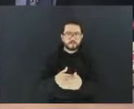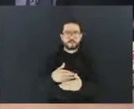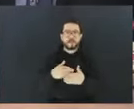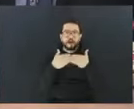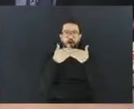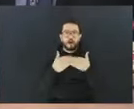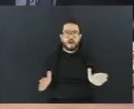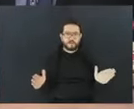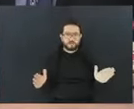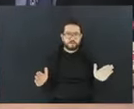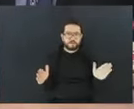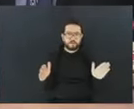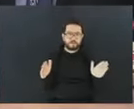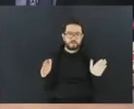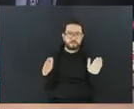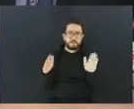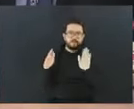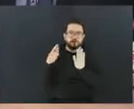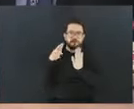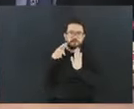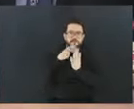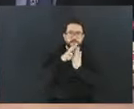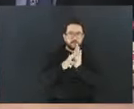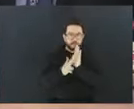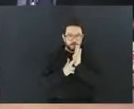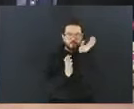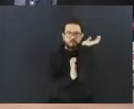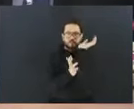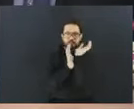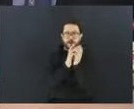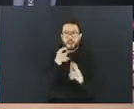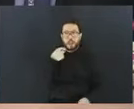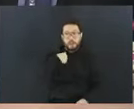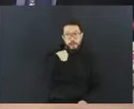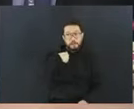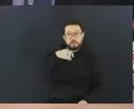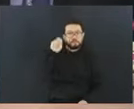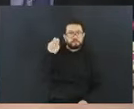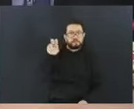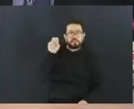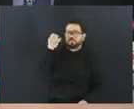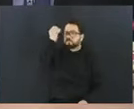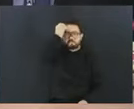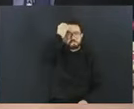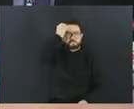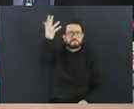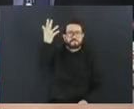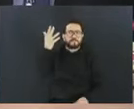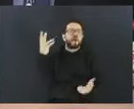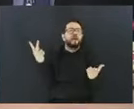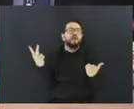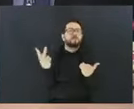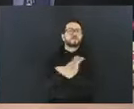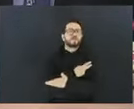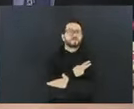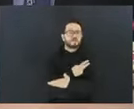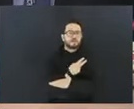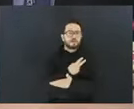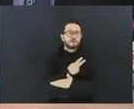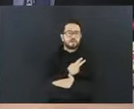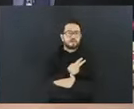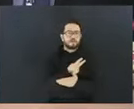nós não temos, não me recordo nenhum caso que tenha sido de comoção ou de uma